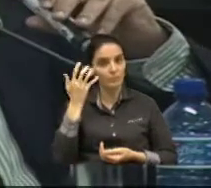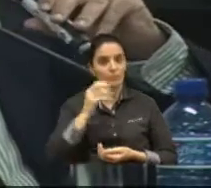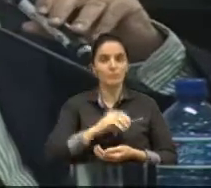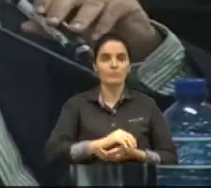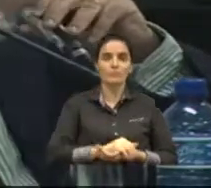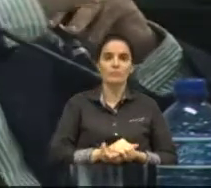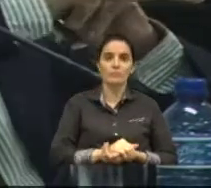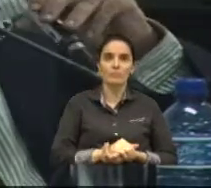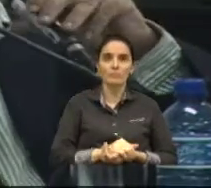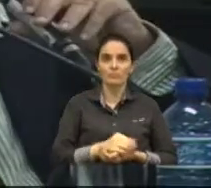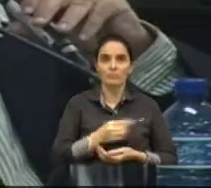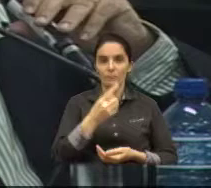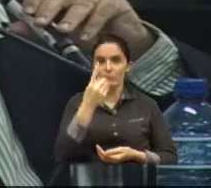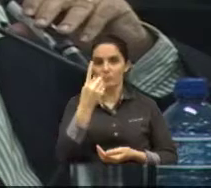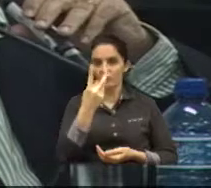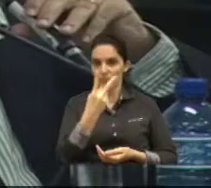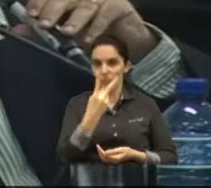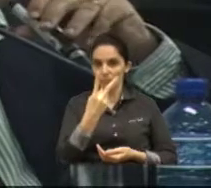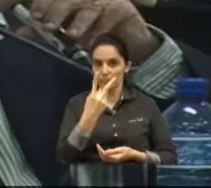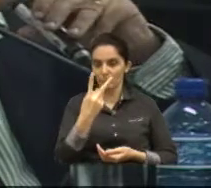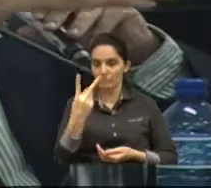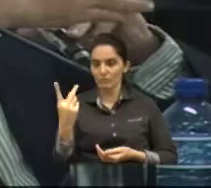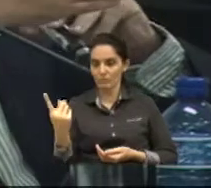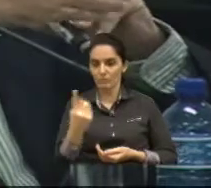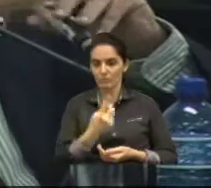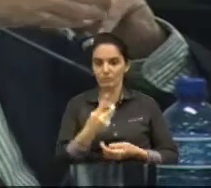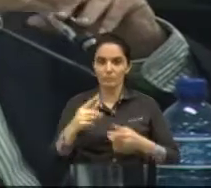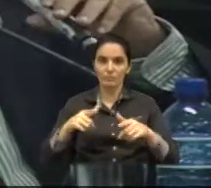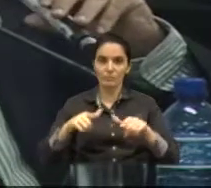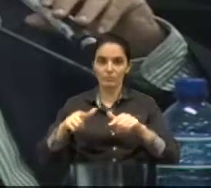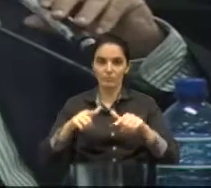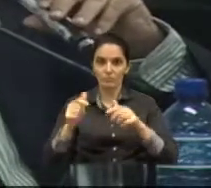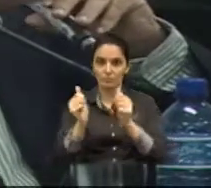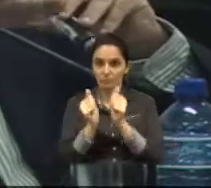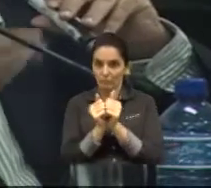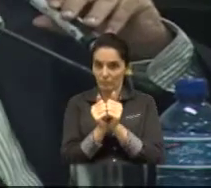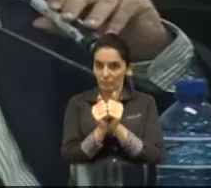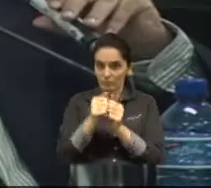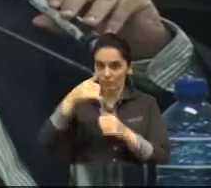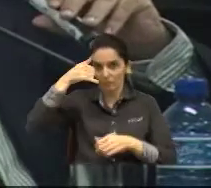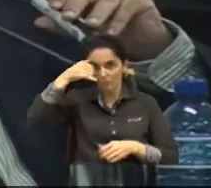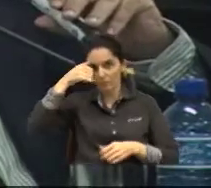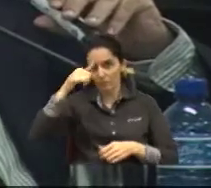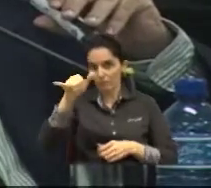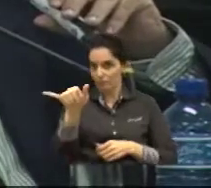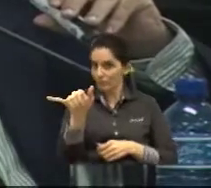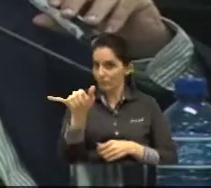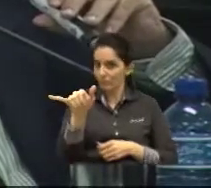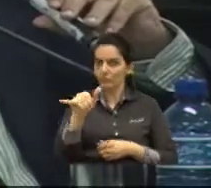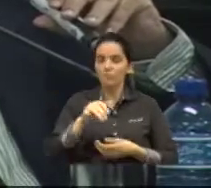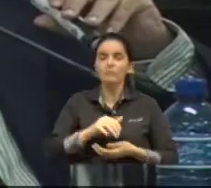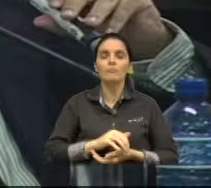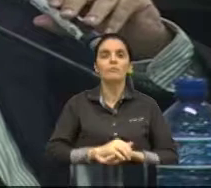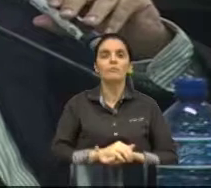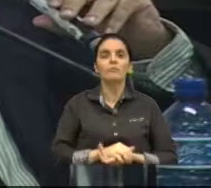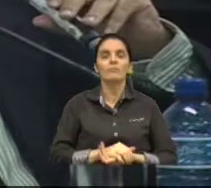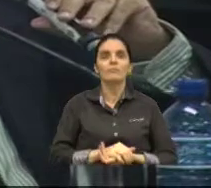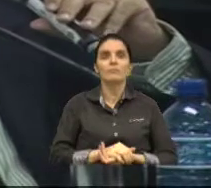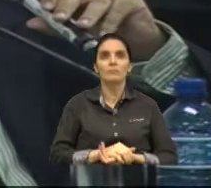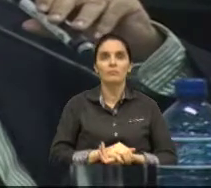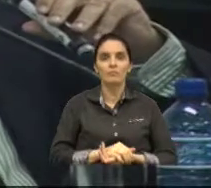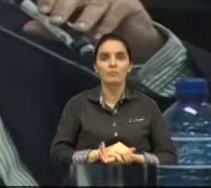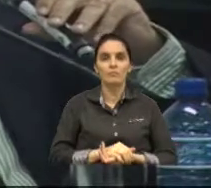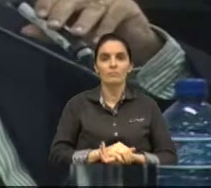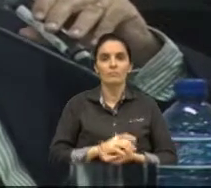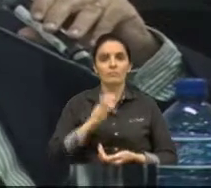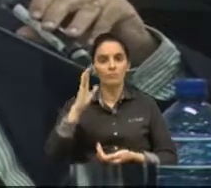duas pessoas, uma de cada lado, trabalhando junto, isso vai evitar de um acontecimento pior